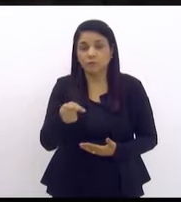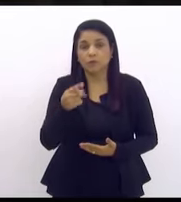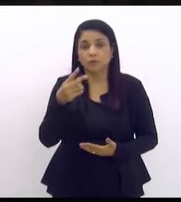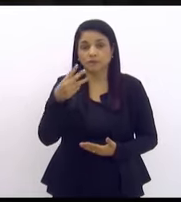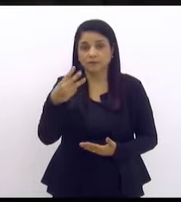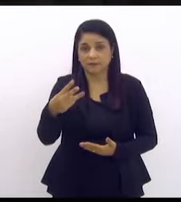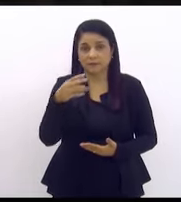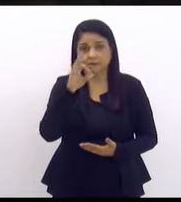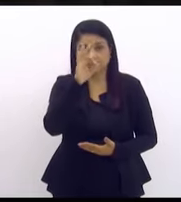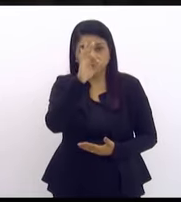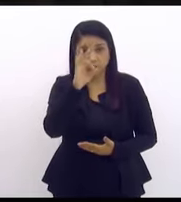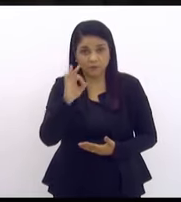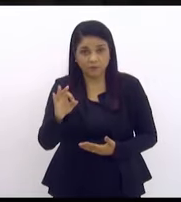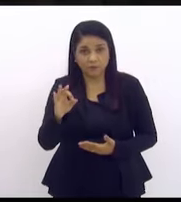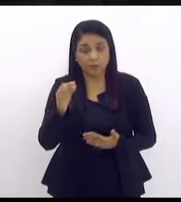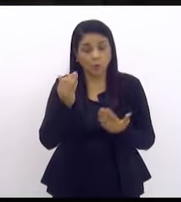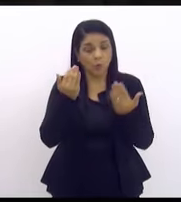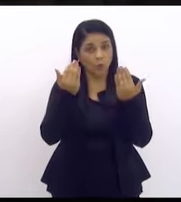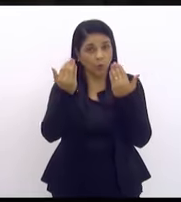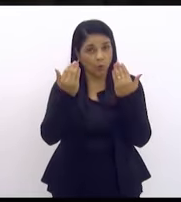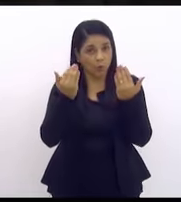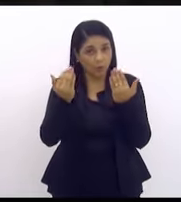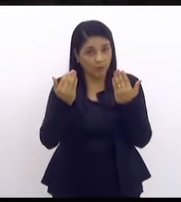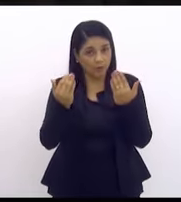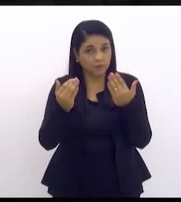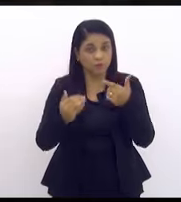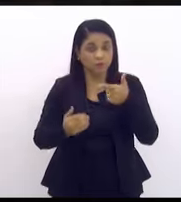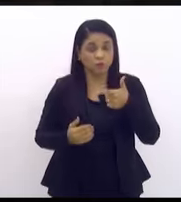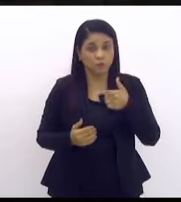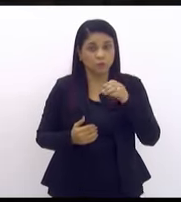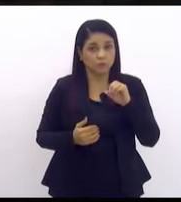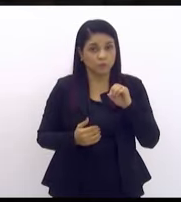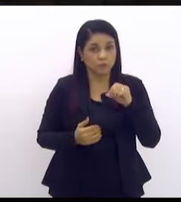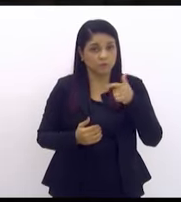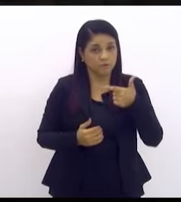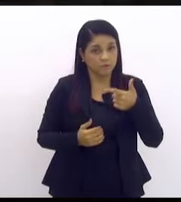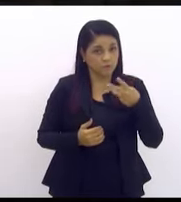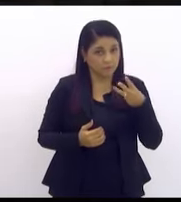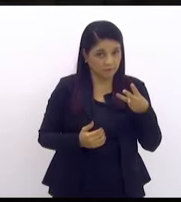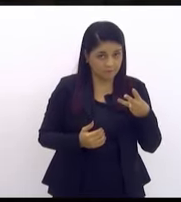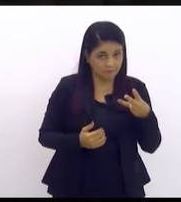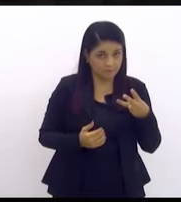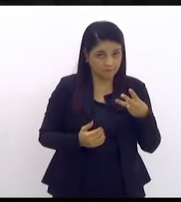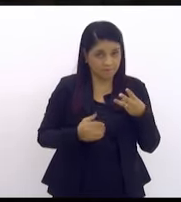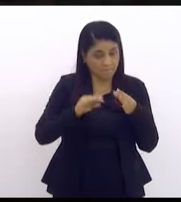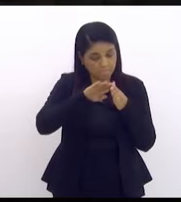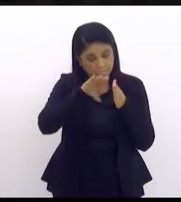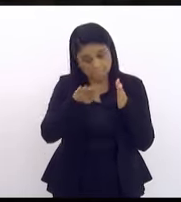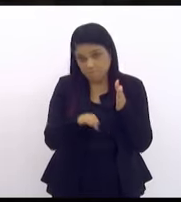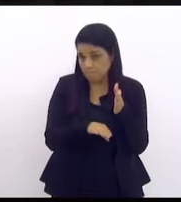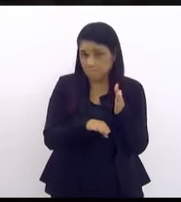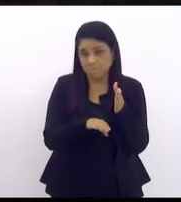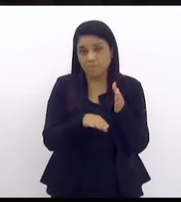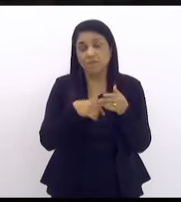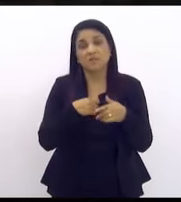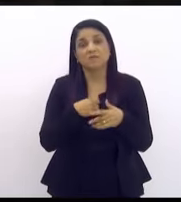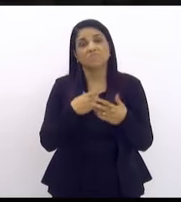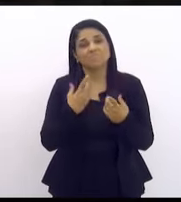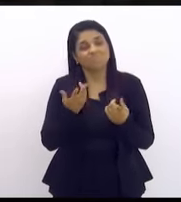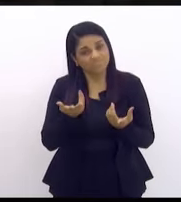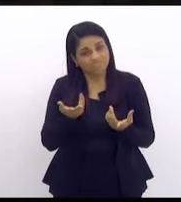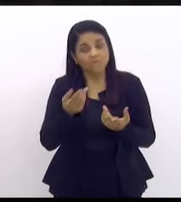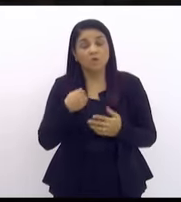2,3%, comparado ao previsto de 2023. Fica evidente, senhoras deputadas e